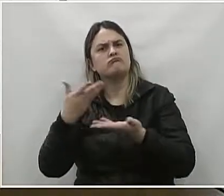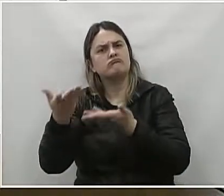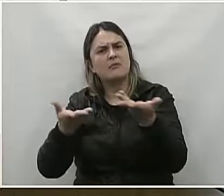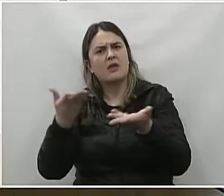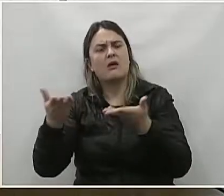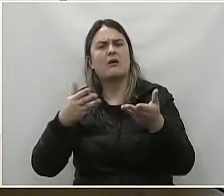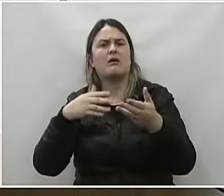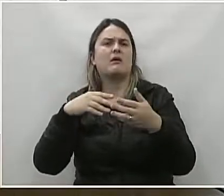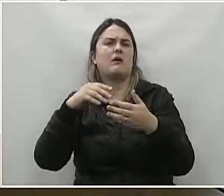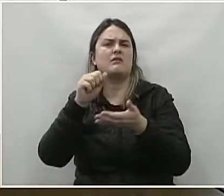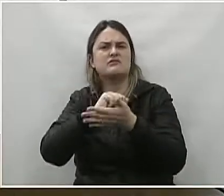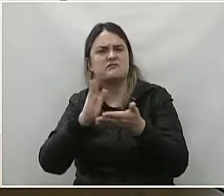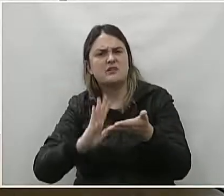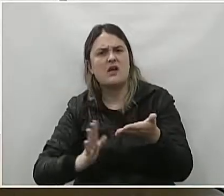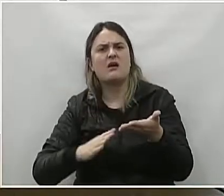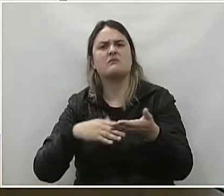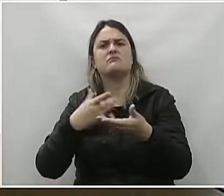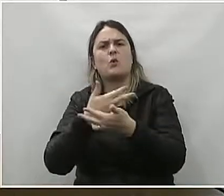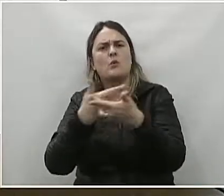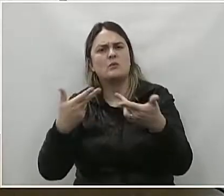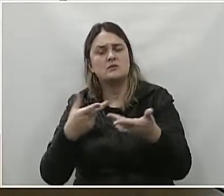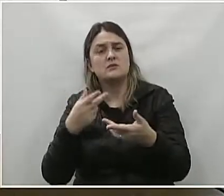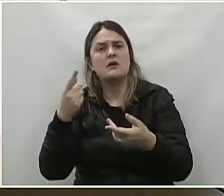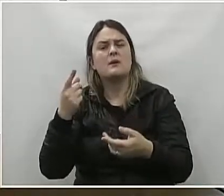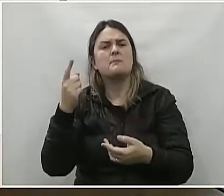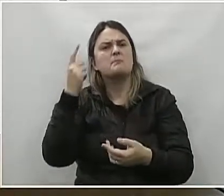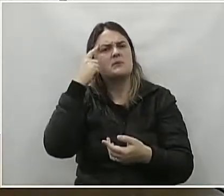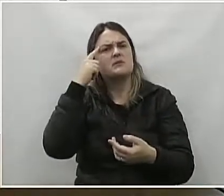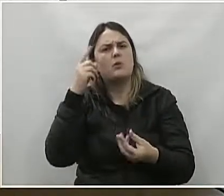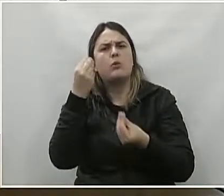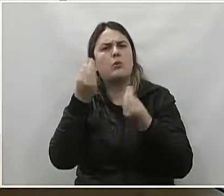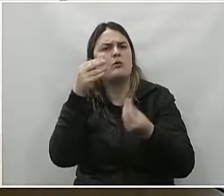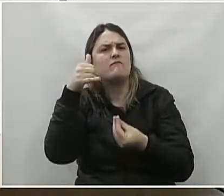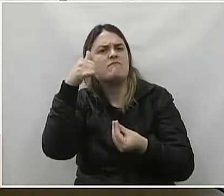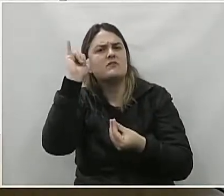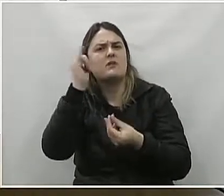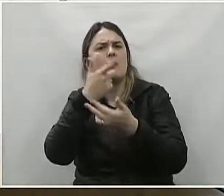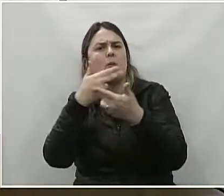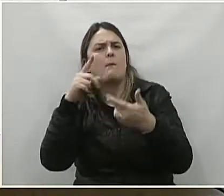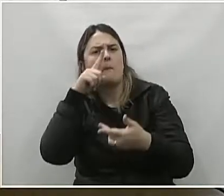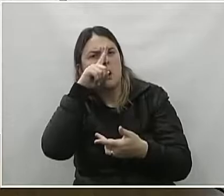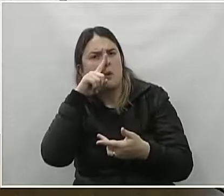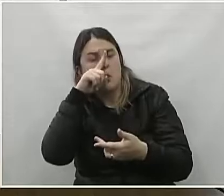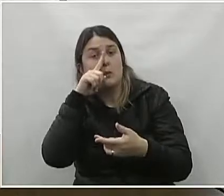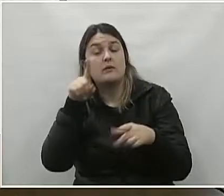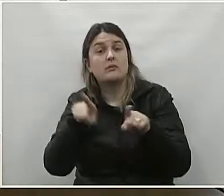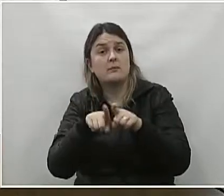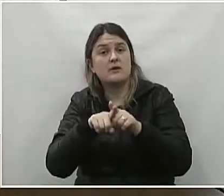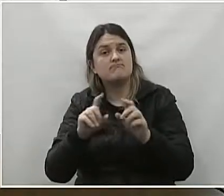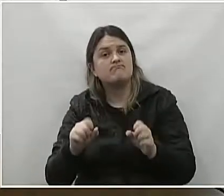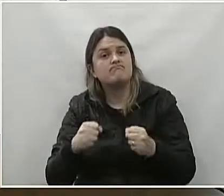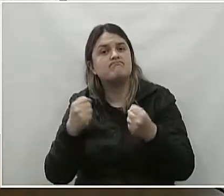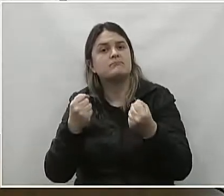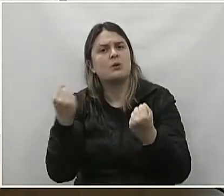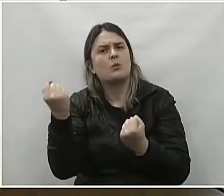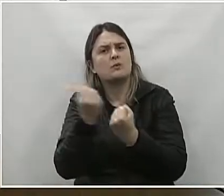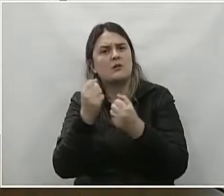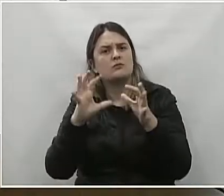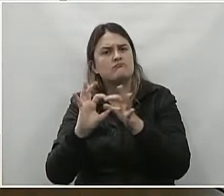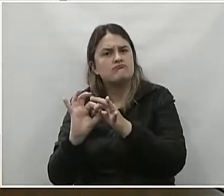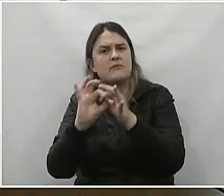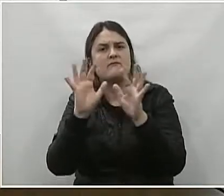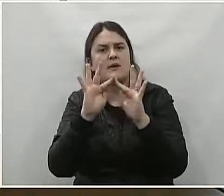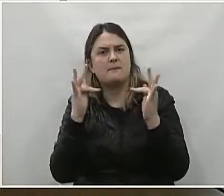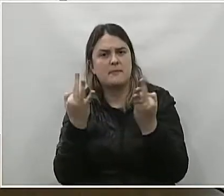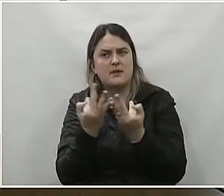serviços, programas e benefícios com o objetivo de prevenir situações de risco e de fortalecer os vínculos familiares e